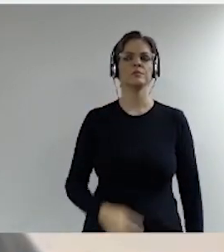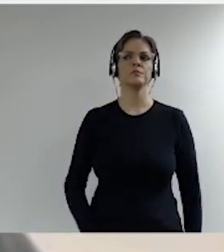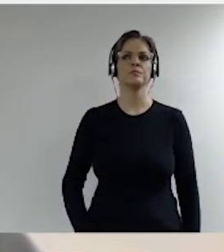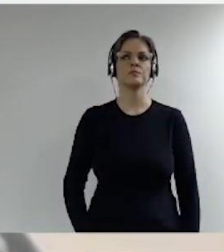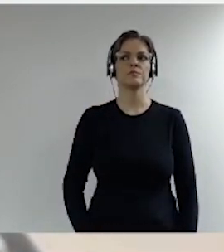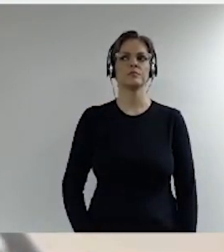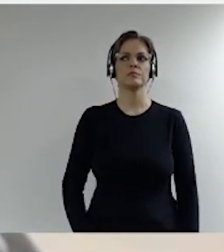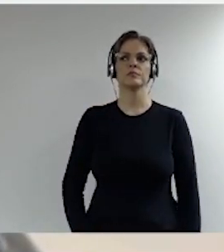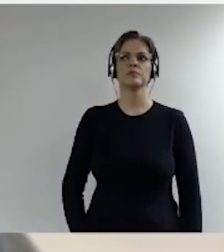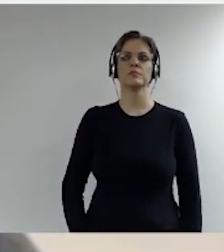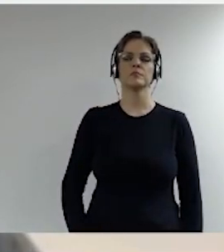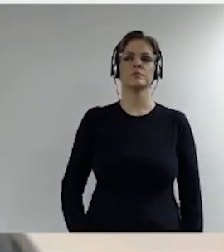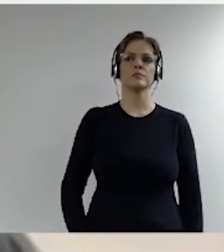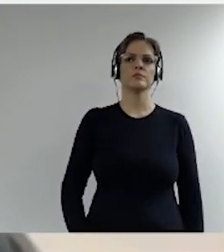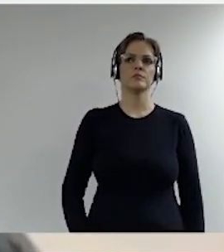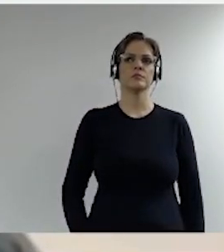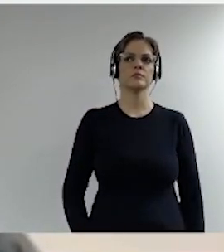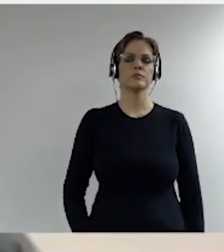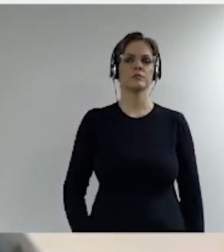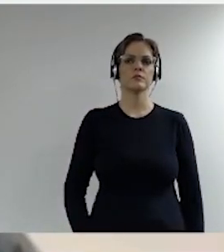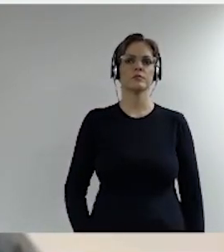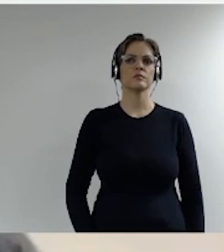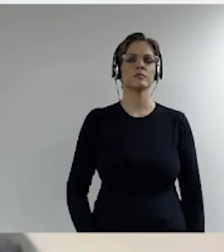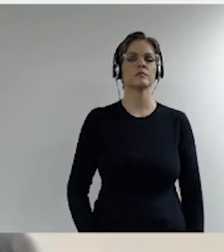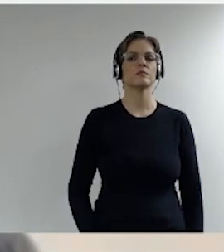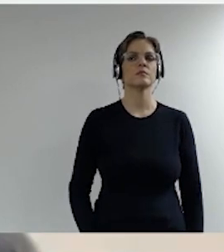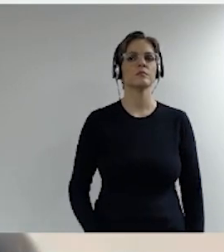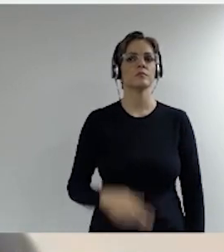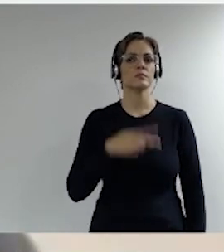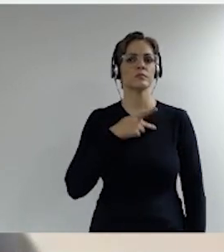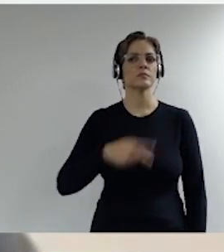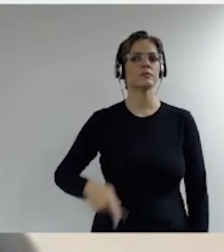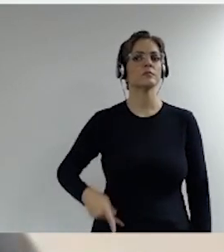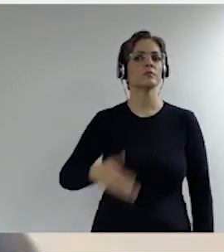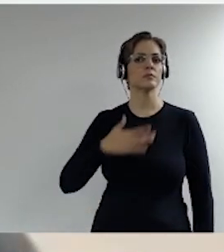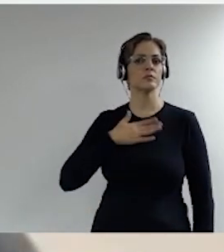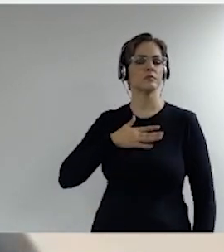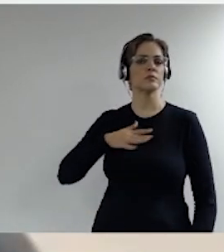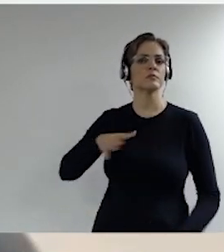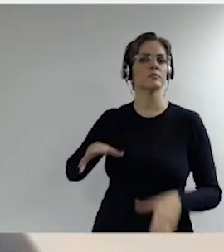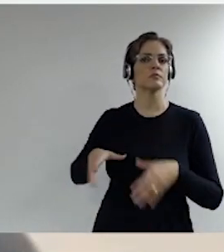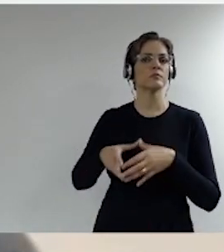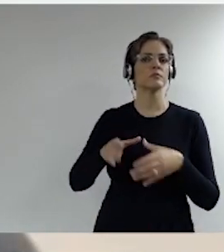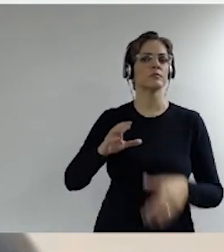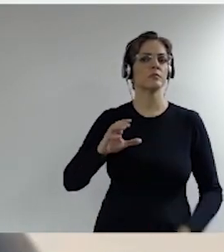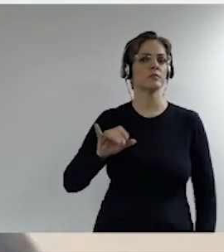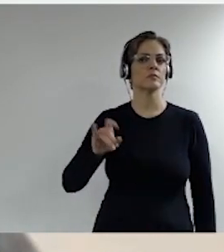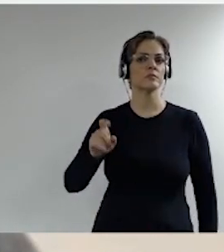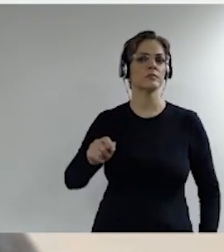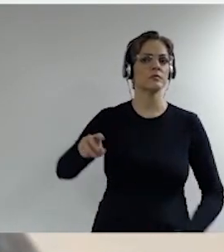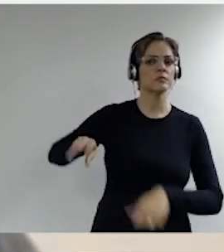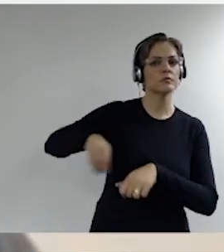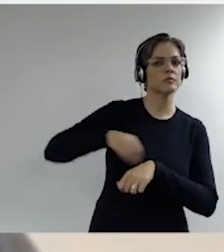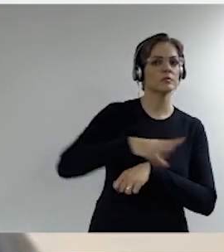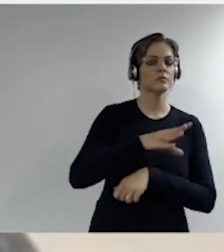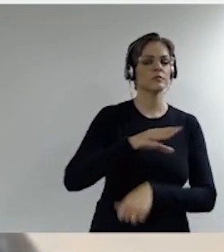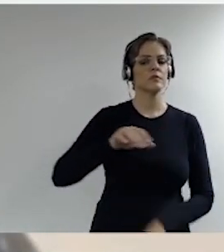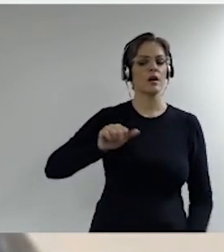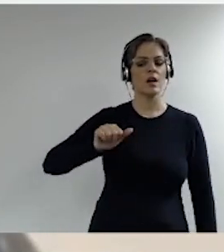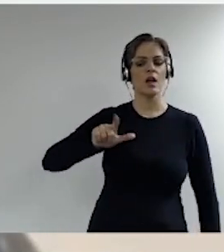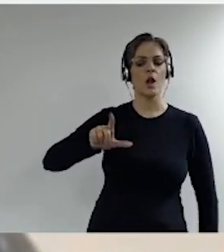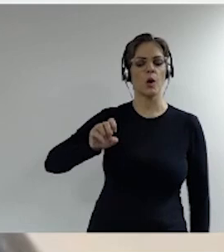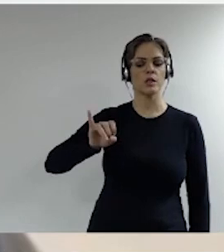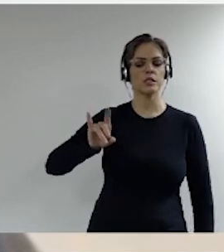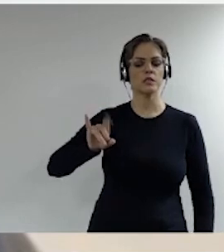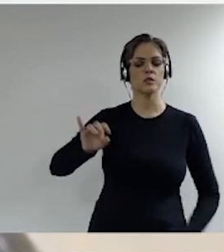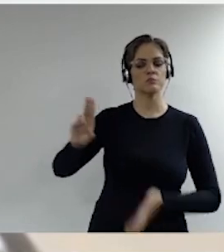Não posso deixar aqui de transmitir um recado do presidente da minha Caixa de Assistência, Luiz Lira, a todos vocês, me mandou um